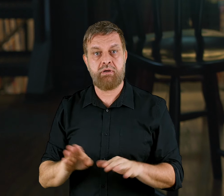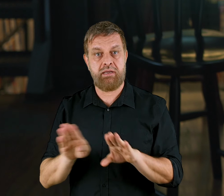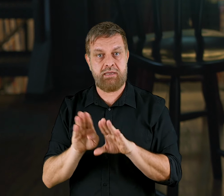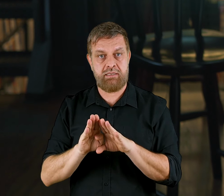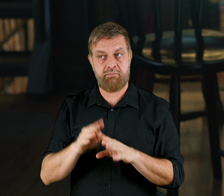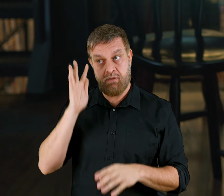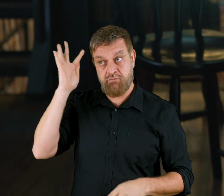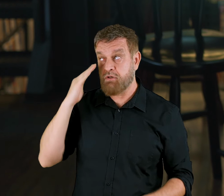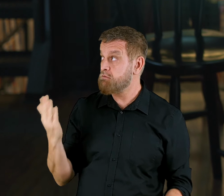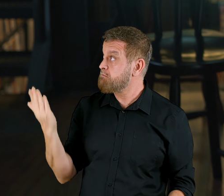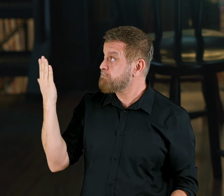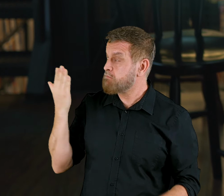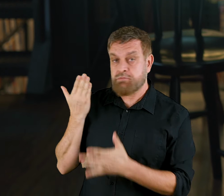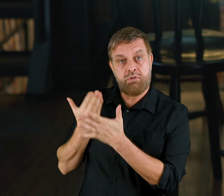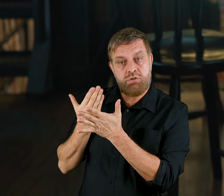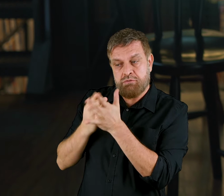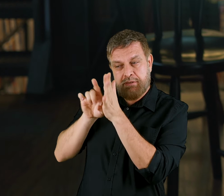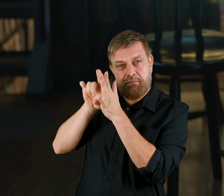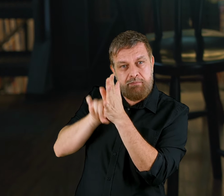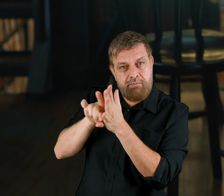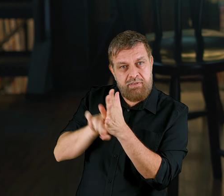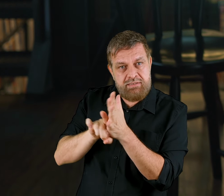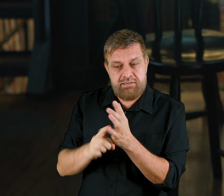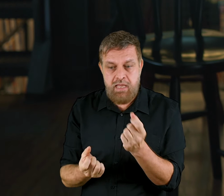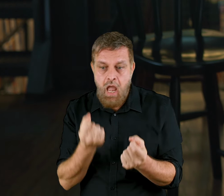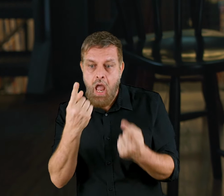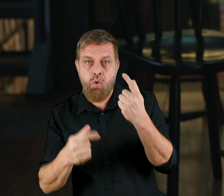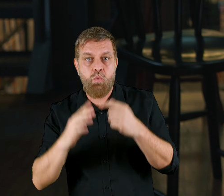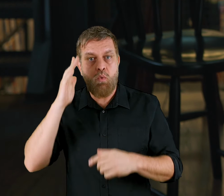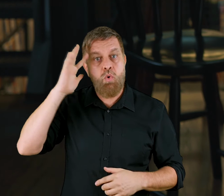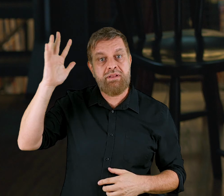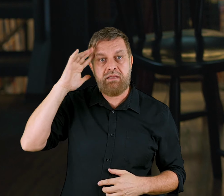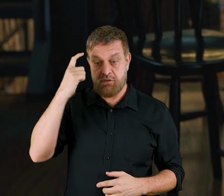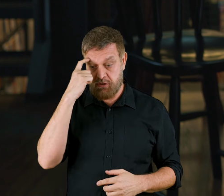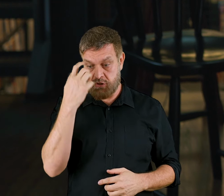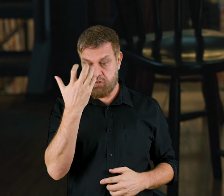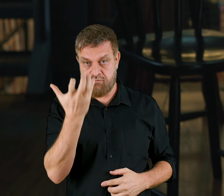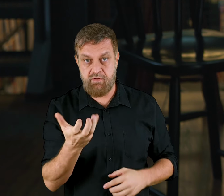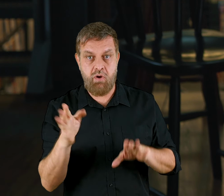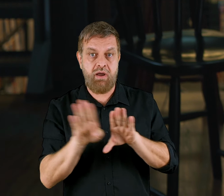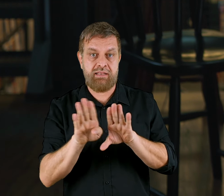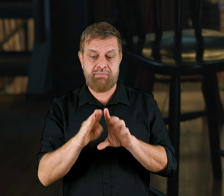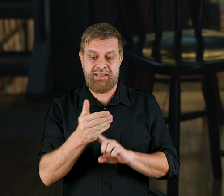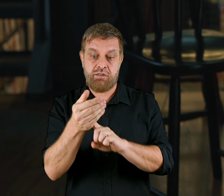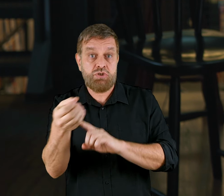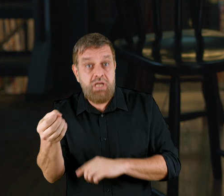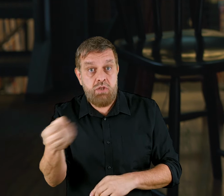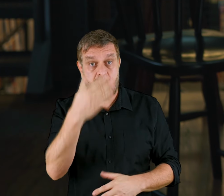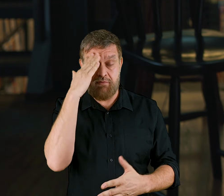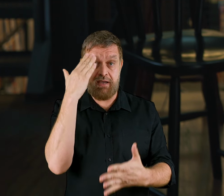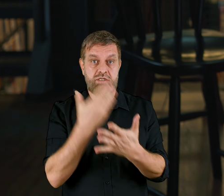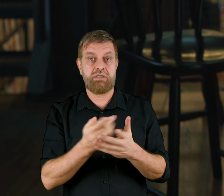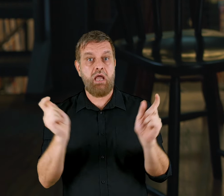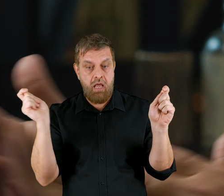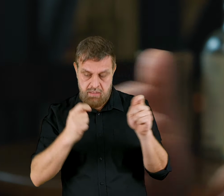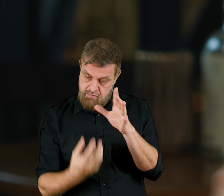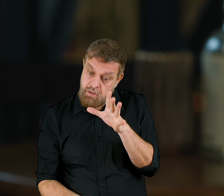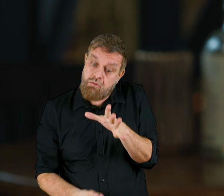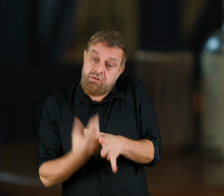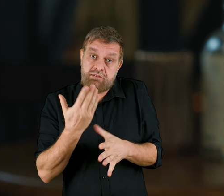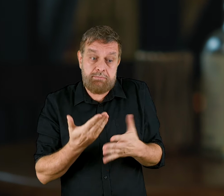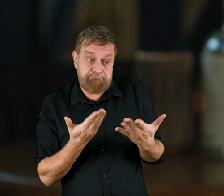Bostrom estuda e que alguns teóricos de inteligência artificial e de novas tecnologias acreditam que possa vir a